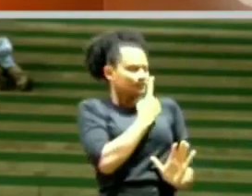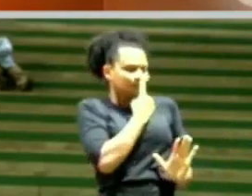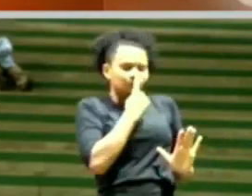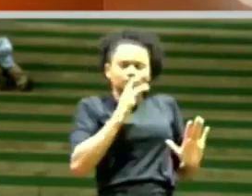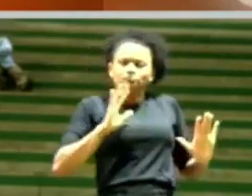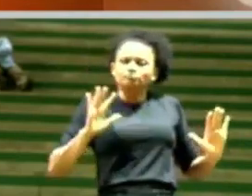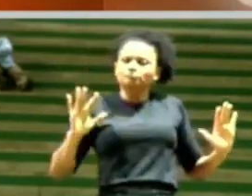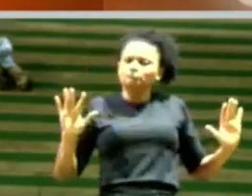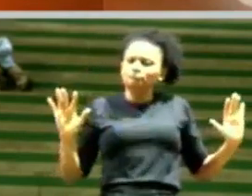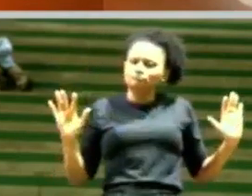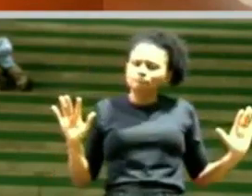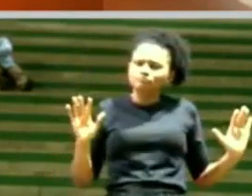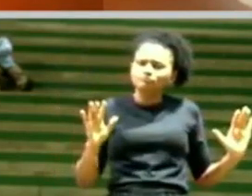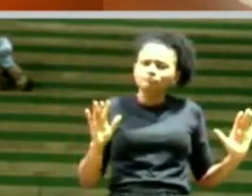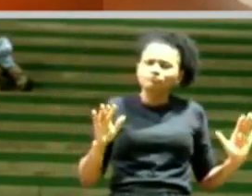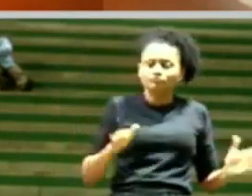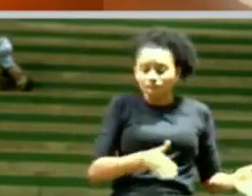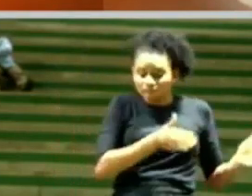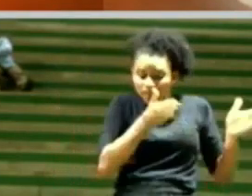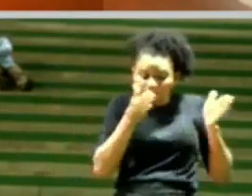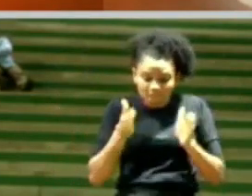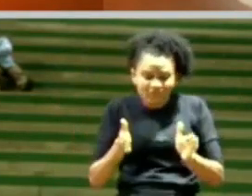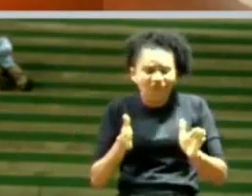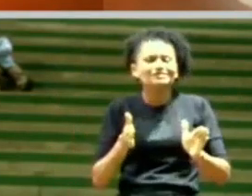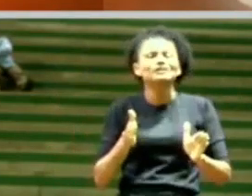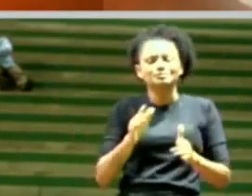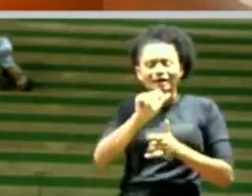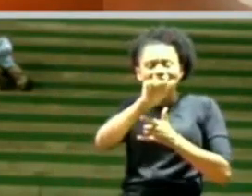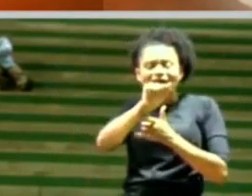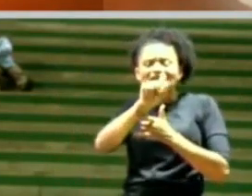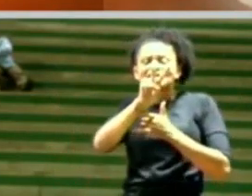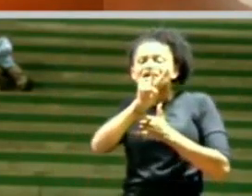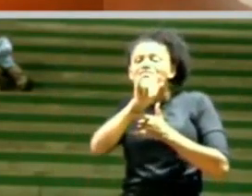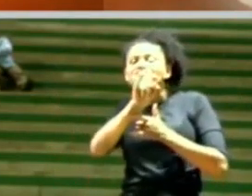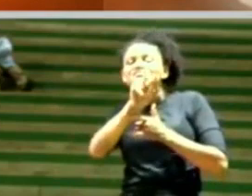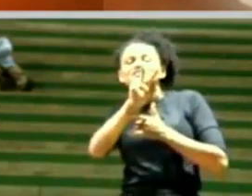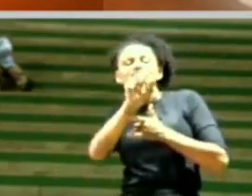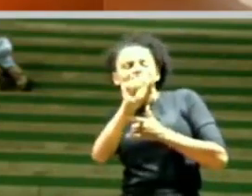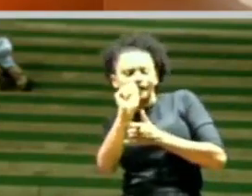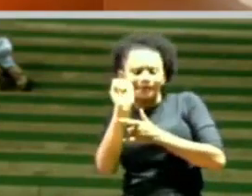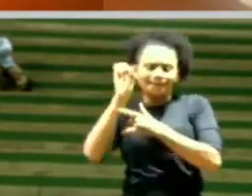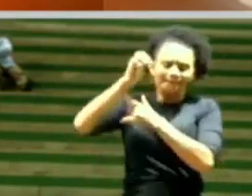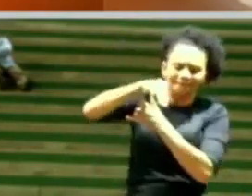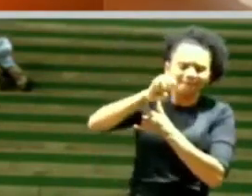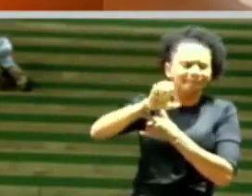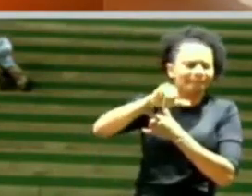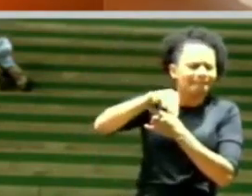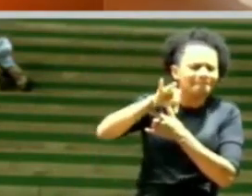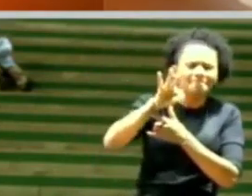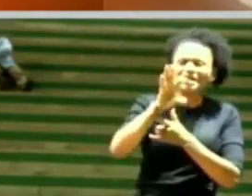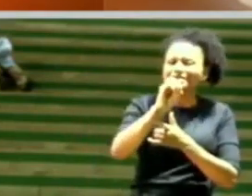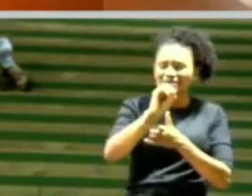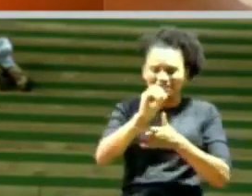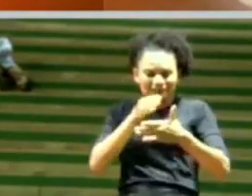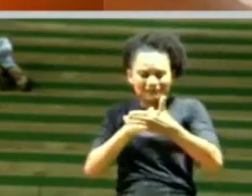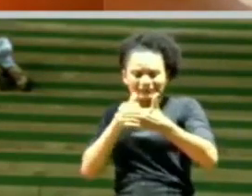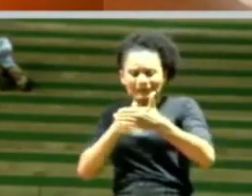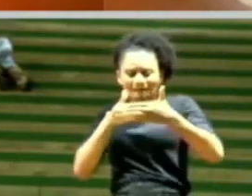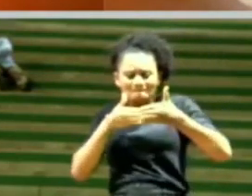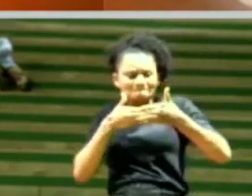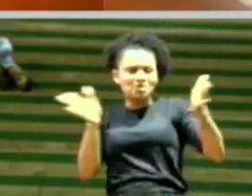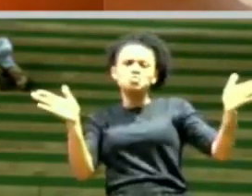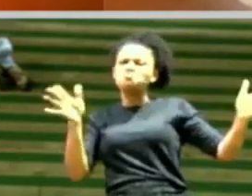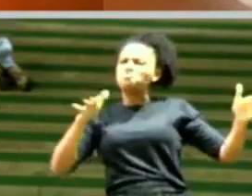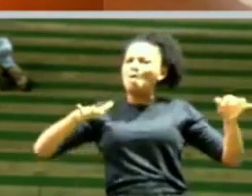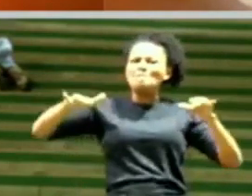intimidade. Em tempos de avivamento, Deus quebra toda a barreira da